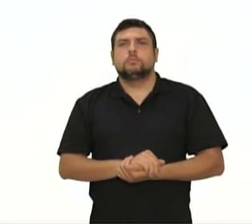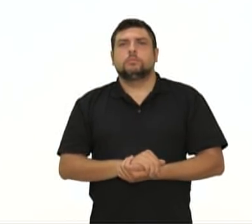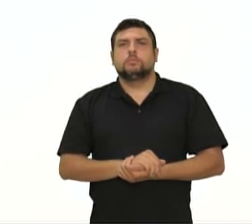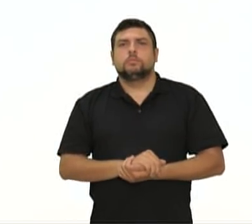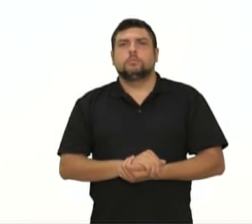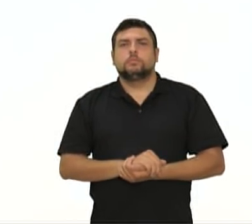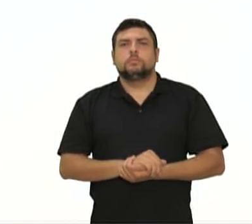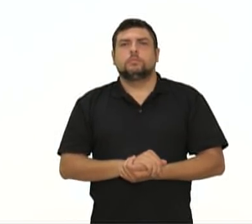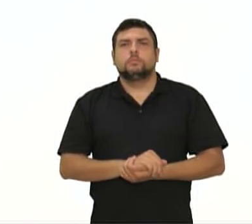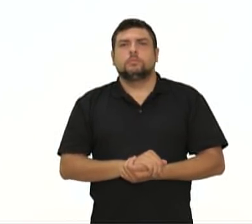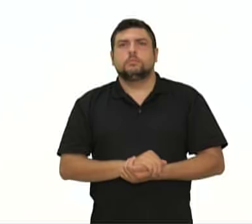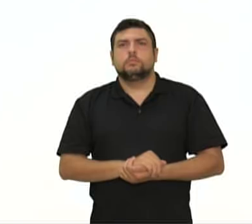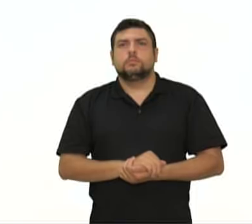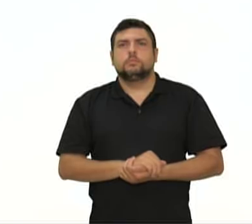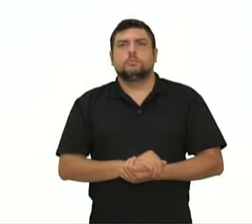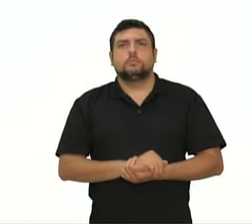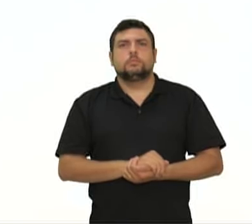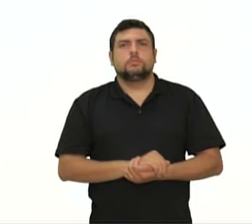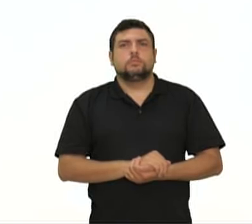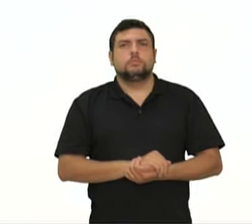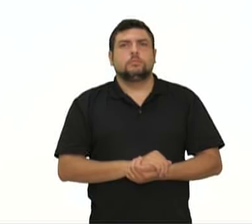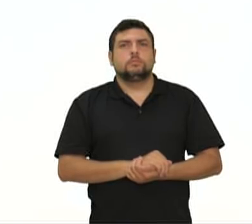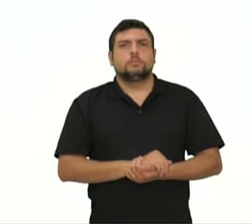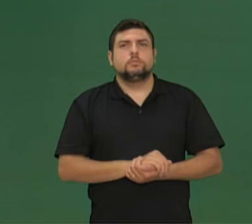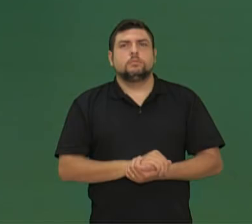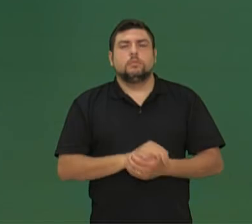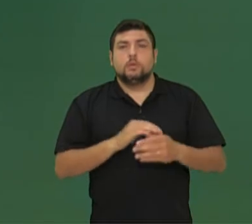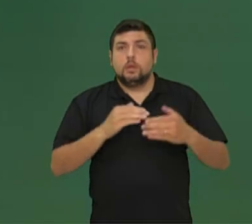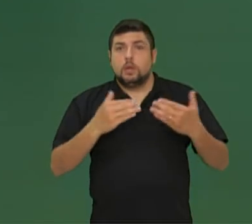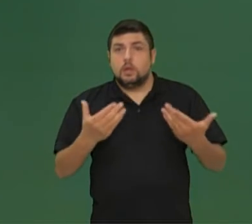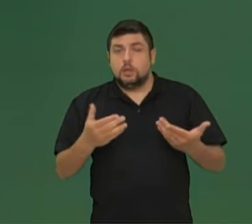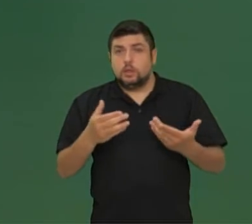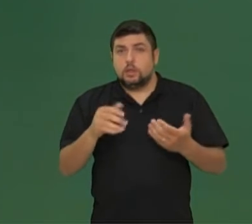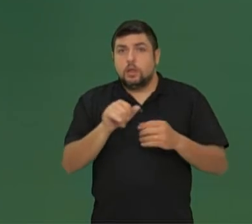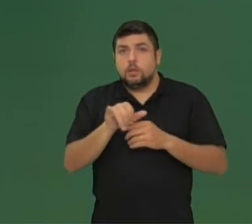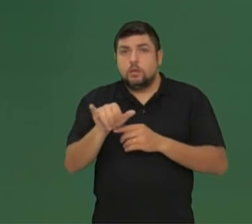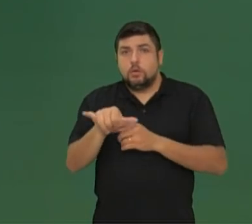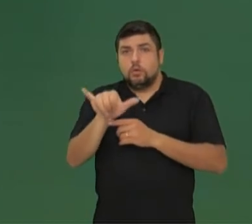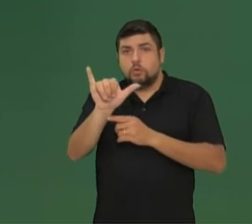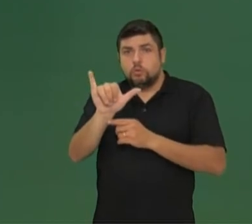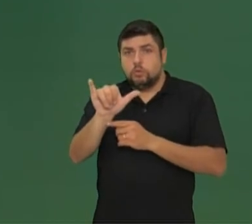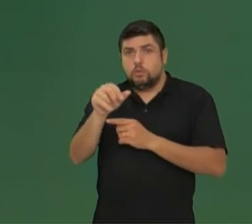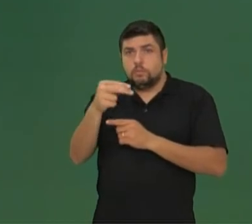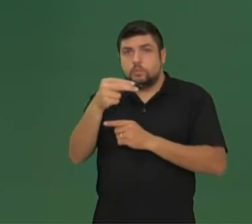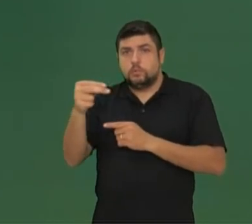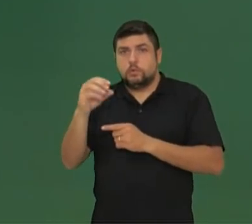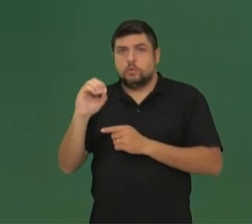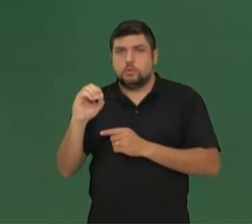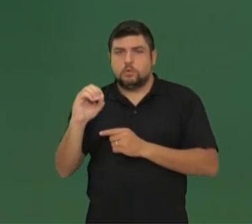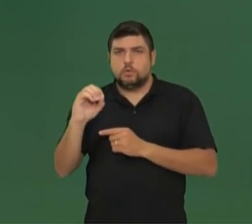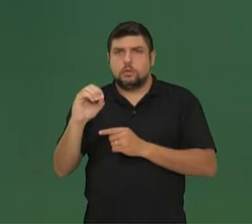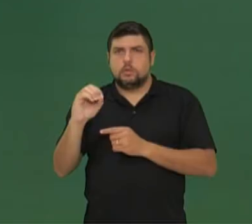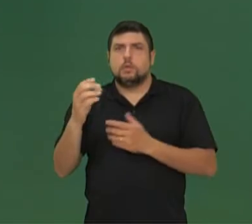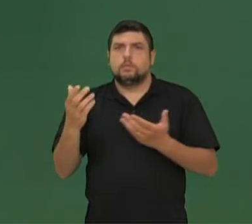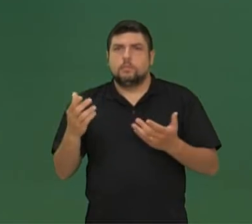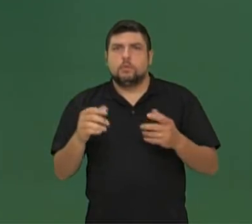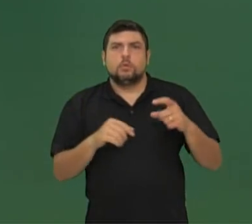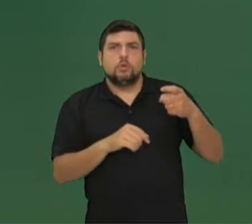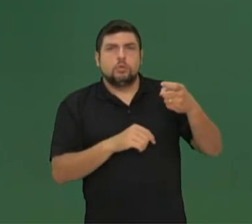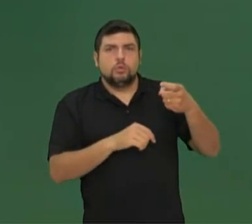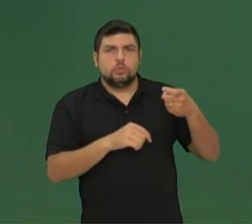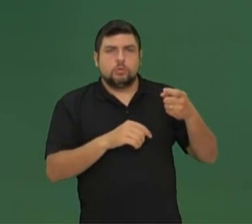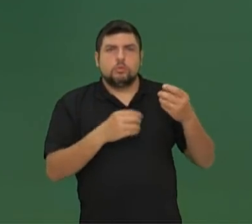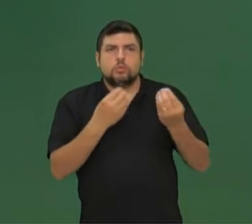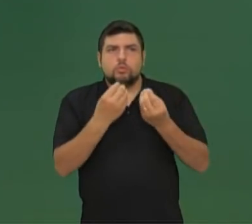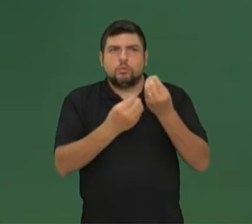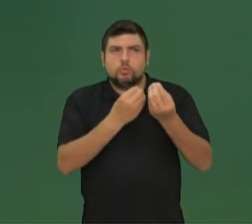x. Lembrem-se lá que o y é igual a zero, ou seja, o f de x é igual ao y, que também é igual a zero.